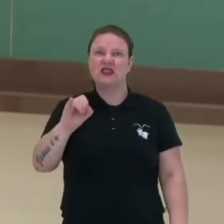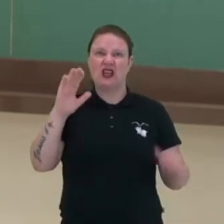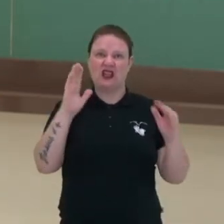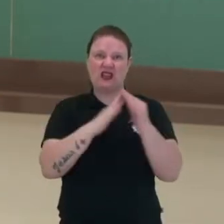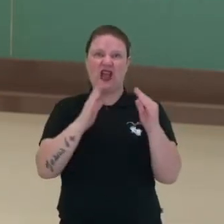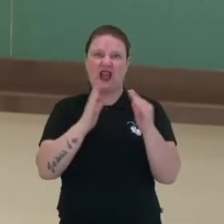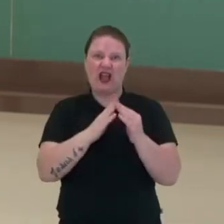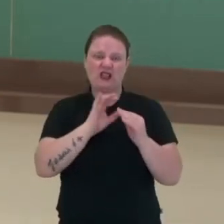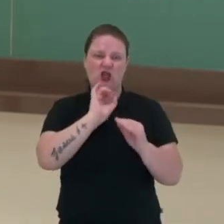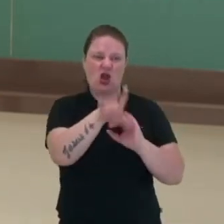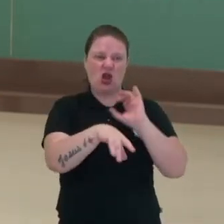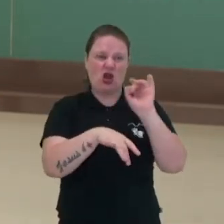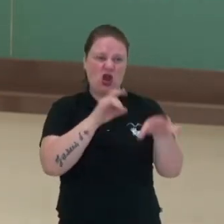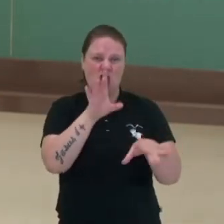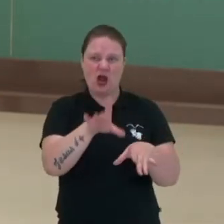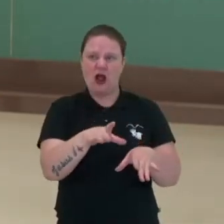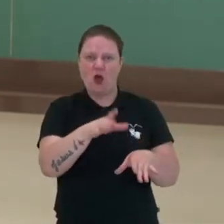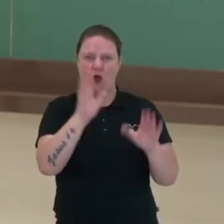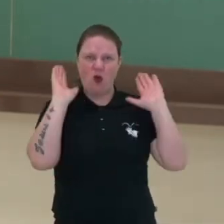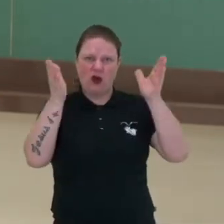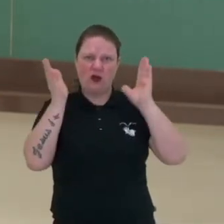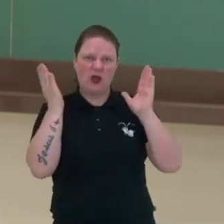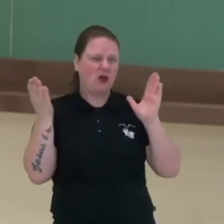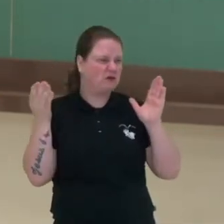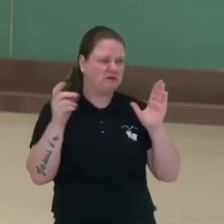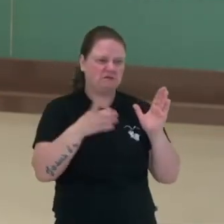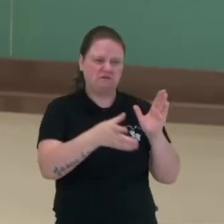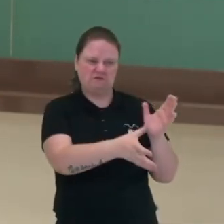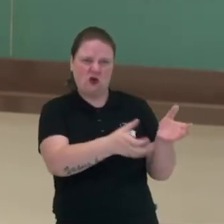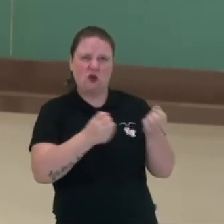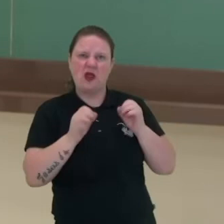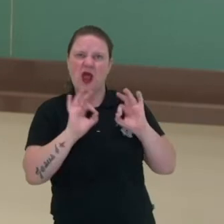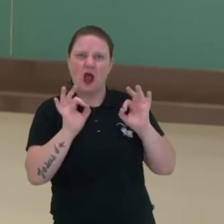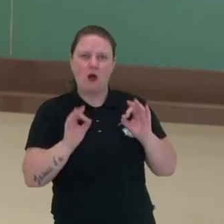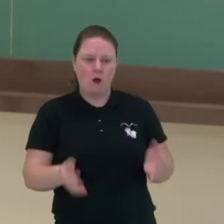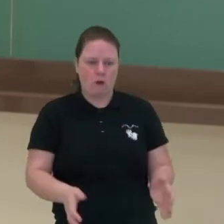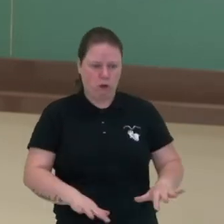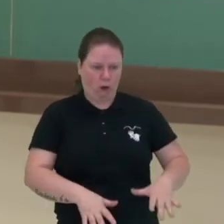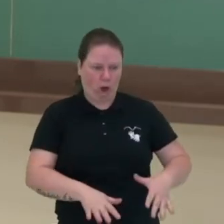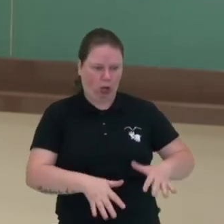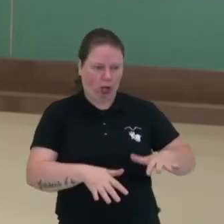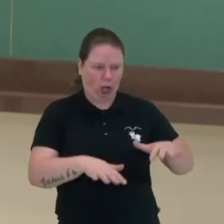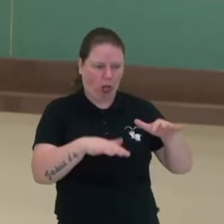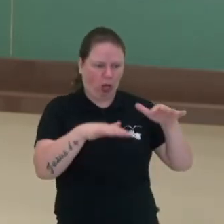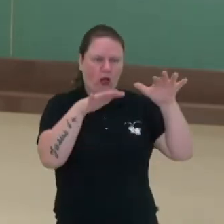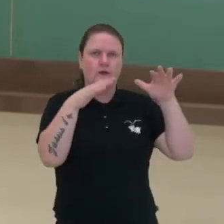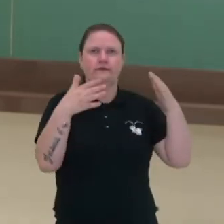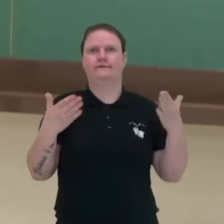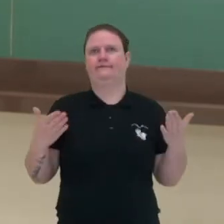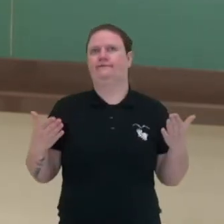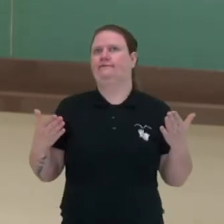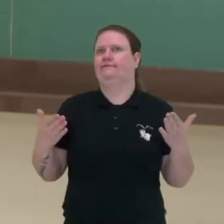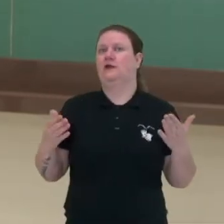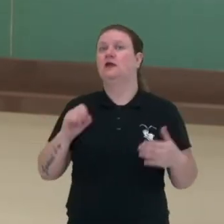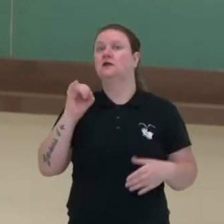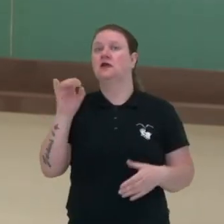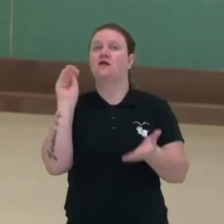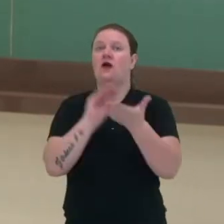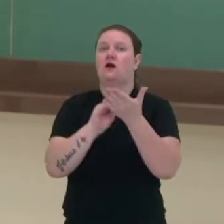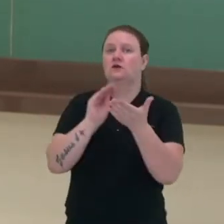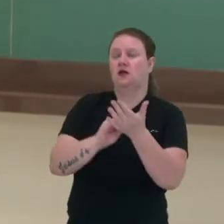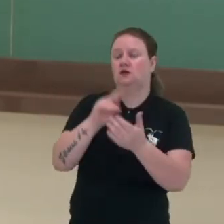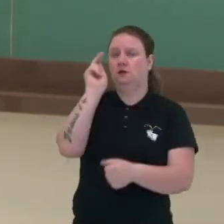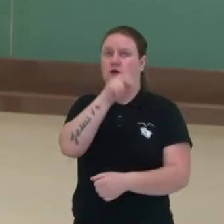vai acontecer com vocês? O que vai acontecer com a gente? Então, se não, por exemplo, se não tivesse o professor, se não tivesse a